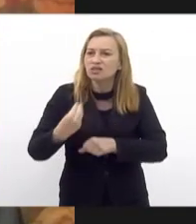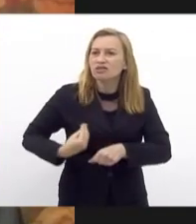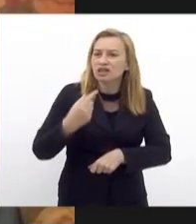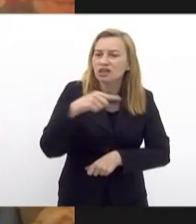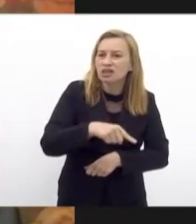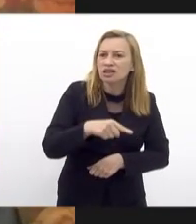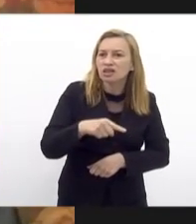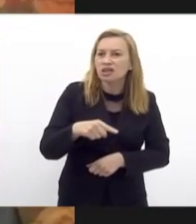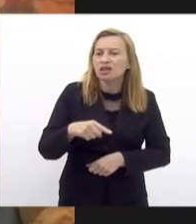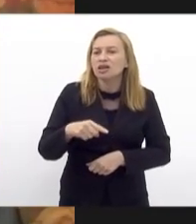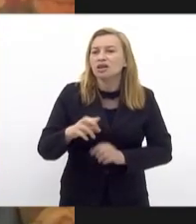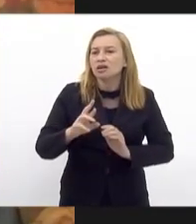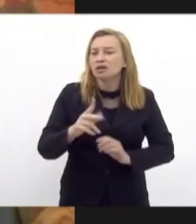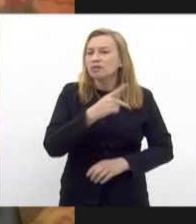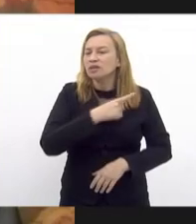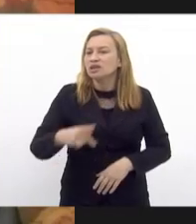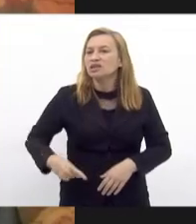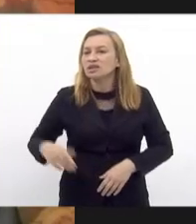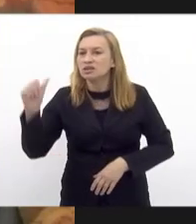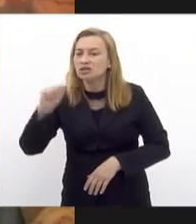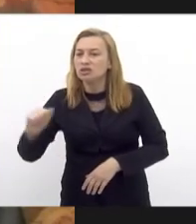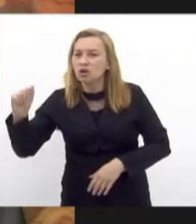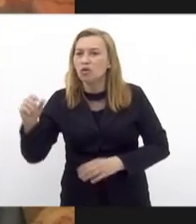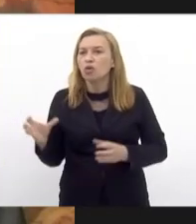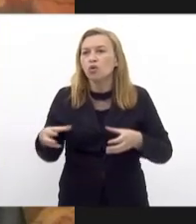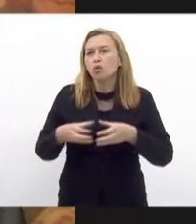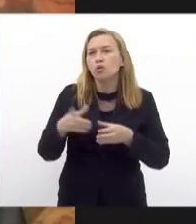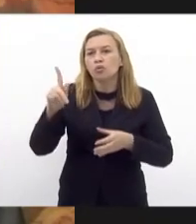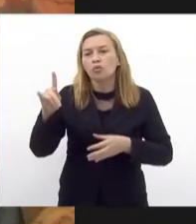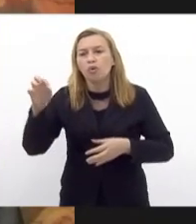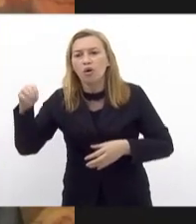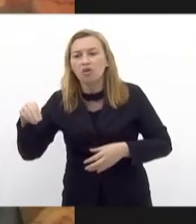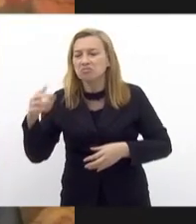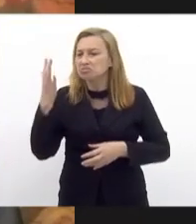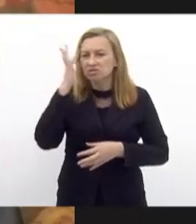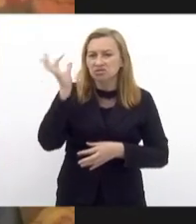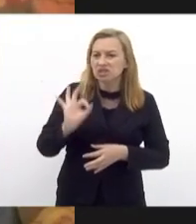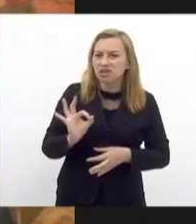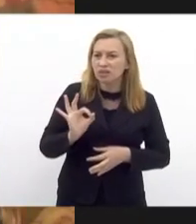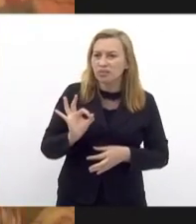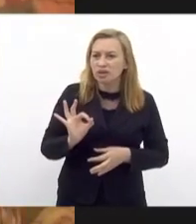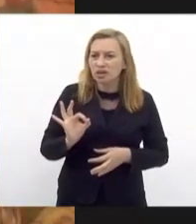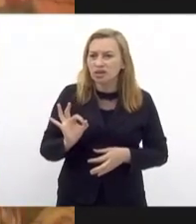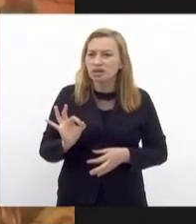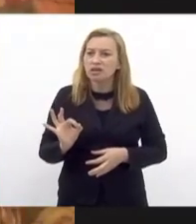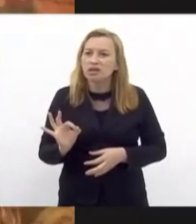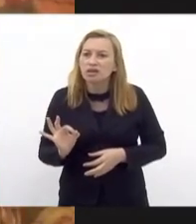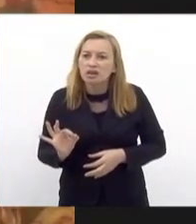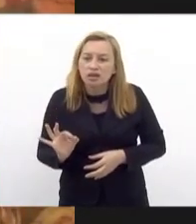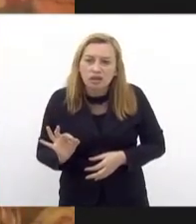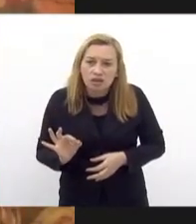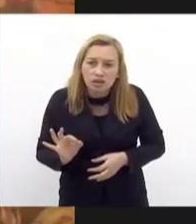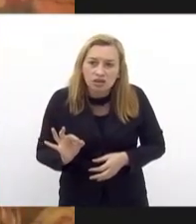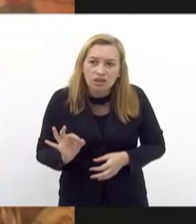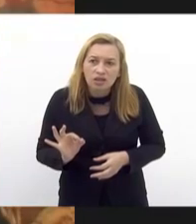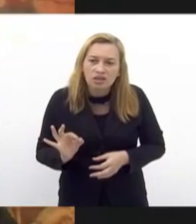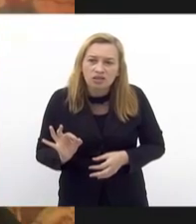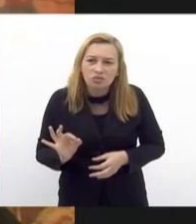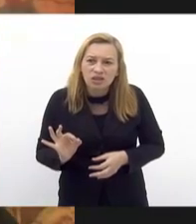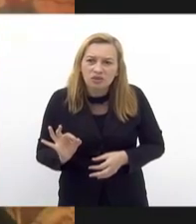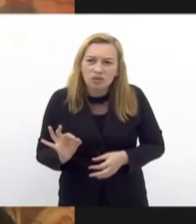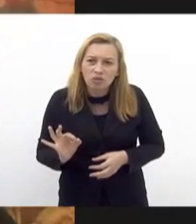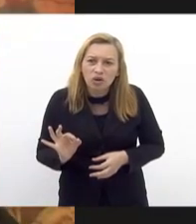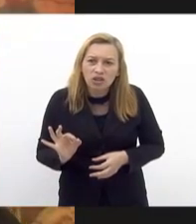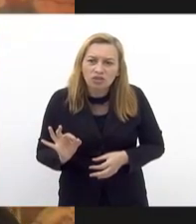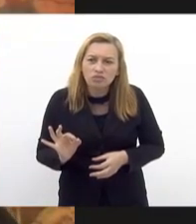da Associação Comercial de Vitória, e eu não sabia exatamente o que ele queria, e ele chegou aqui e me falou: eu queria sua ajuda no caso